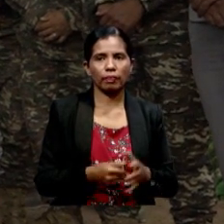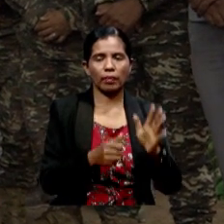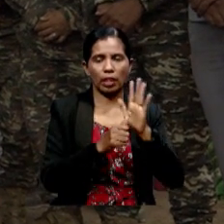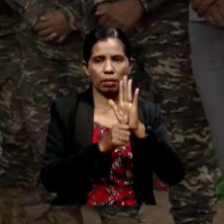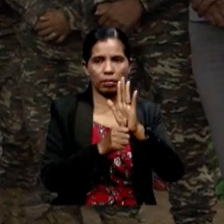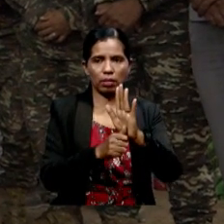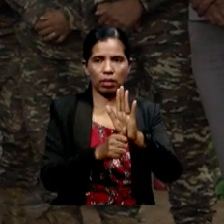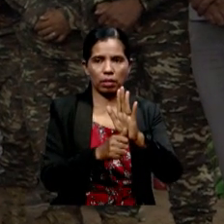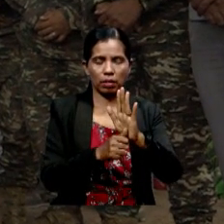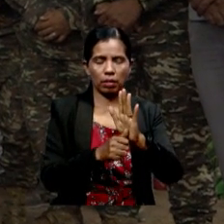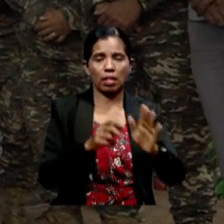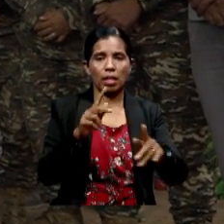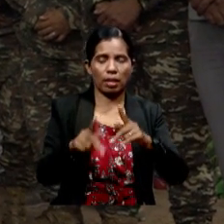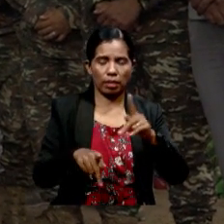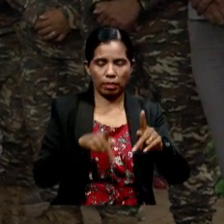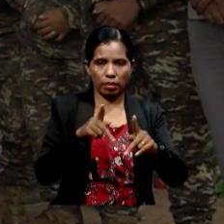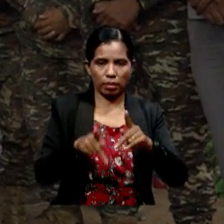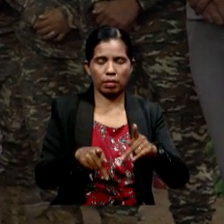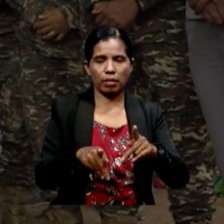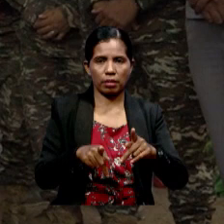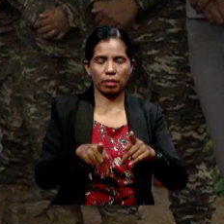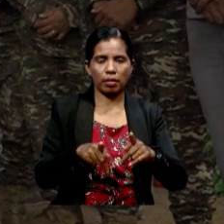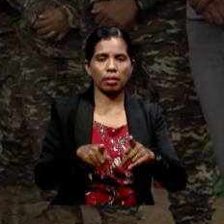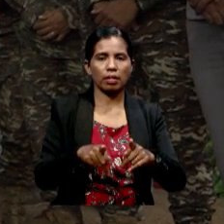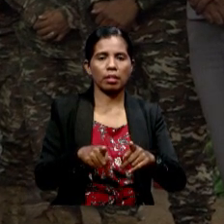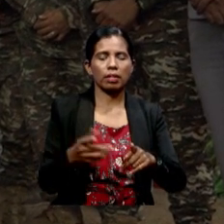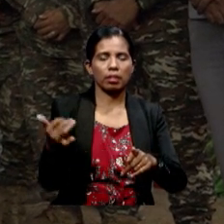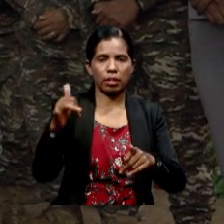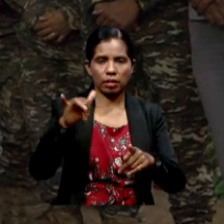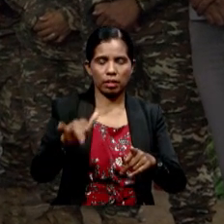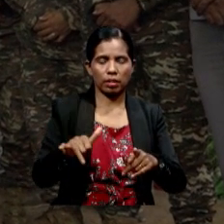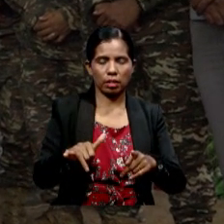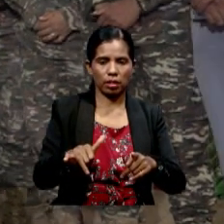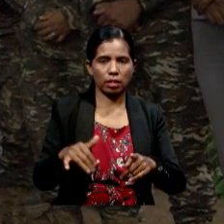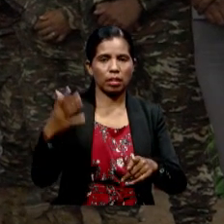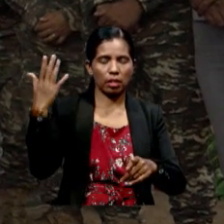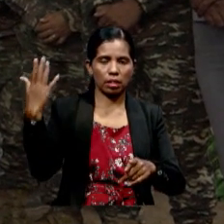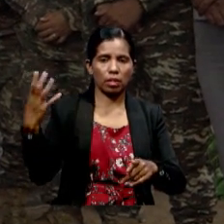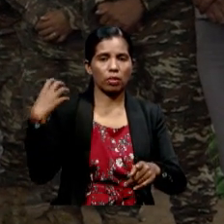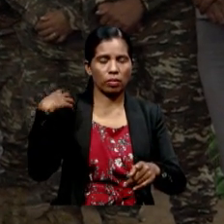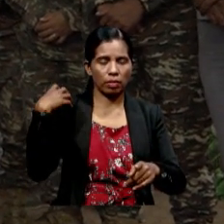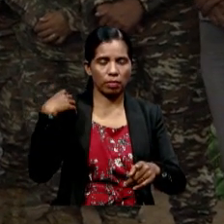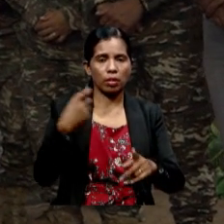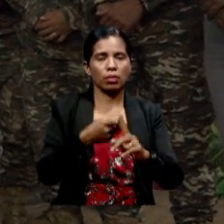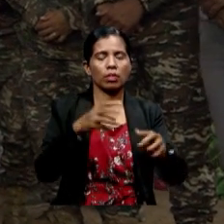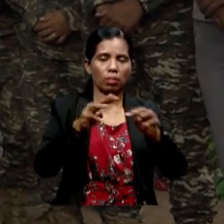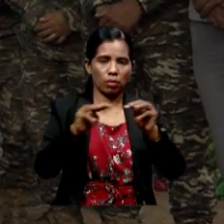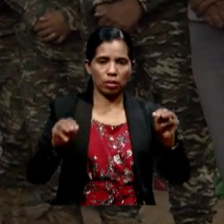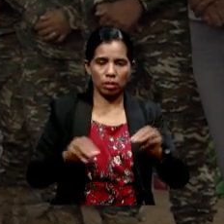Apresentação aplicante sira nebe aptus sirania iha quartel general hosi município